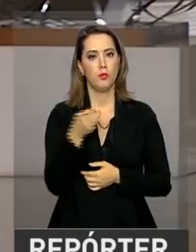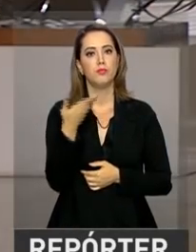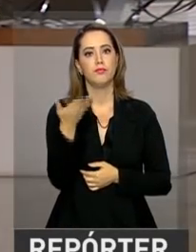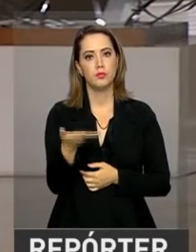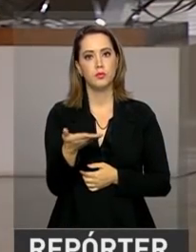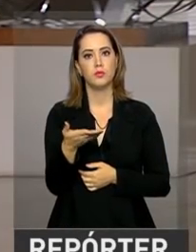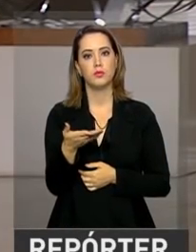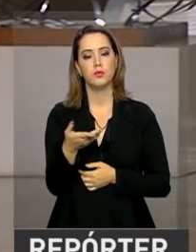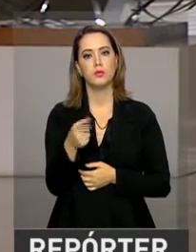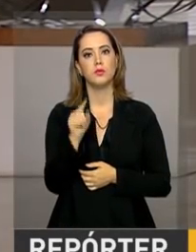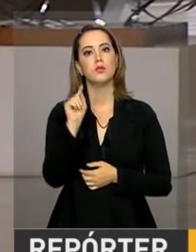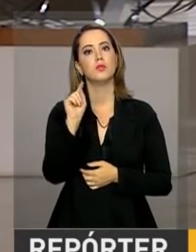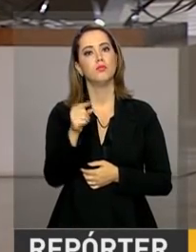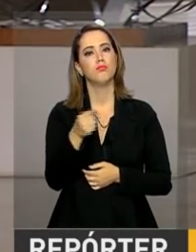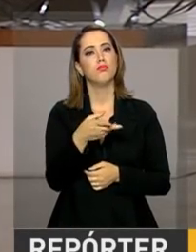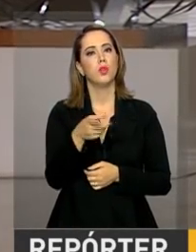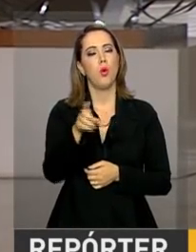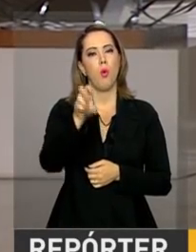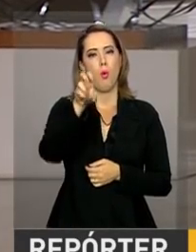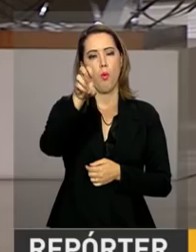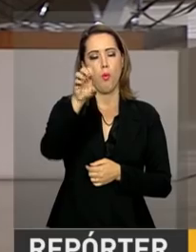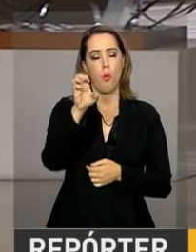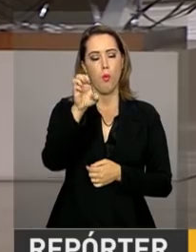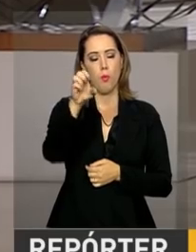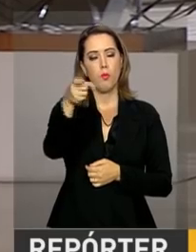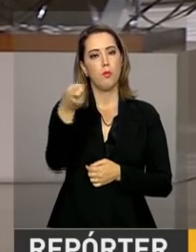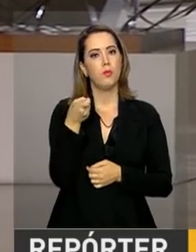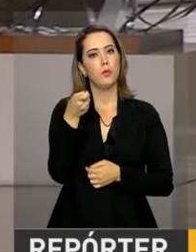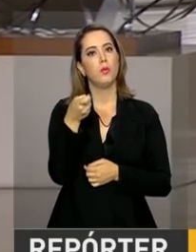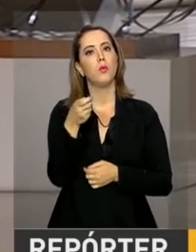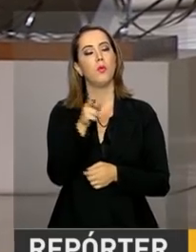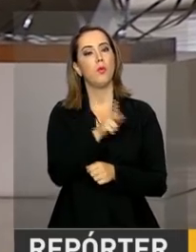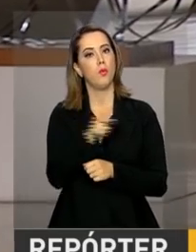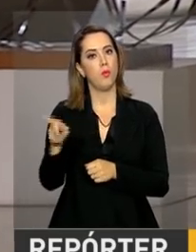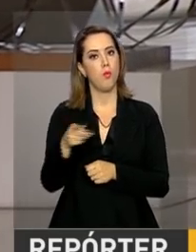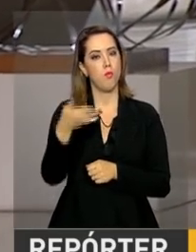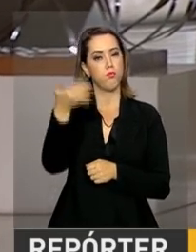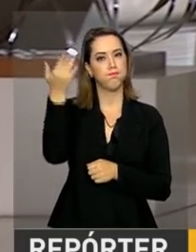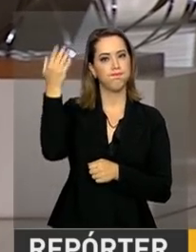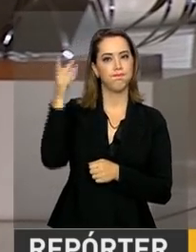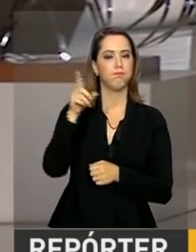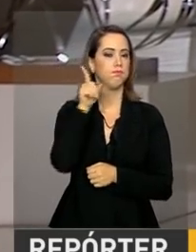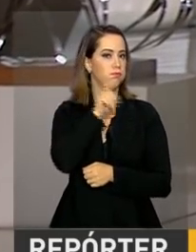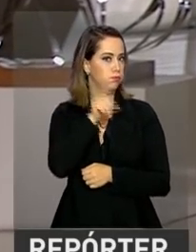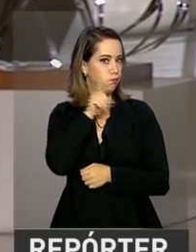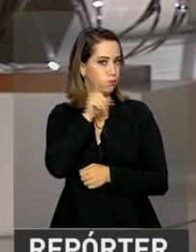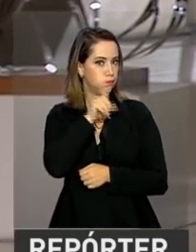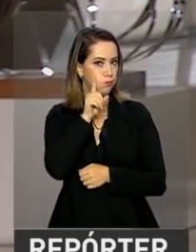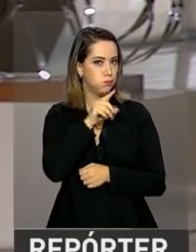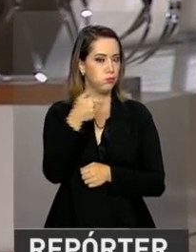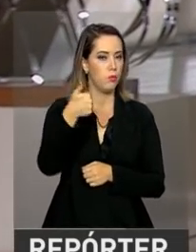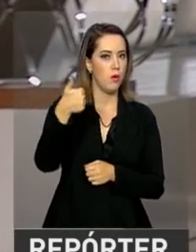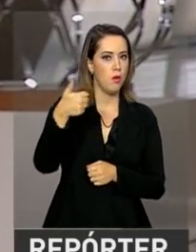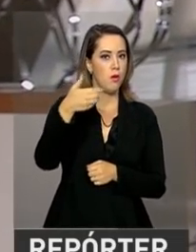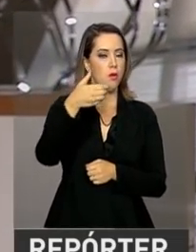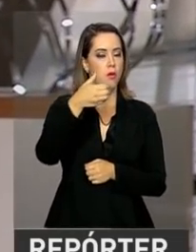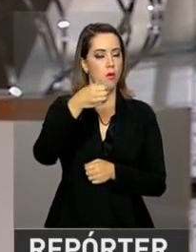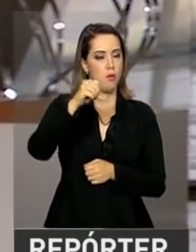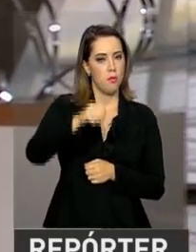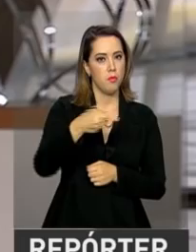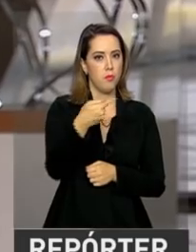Daniele. Bom, o seguinte. O ex-presidente americano Jimy Carter, que governou os Estados Unidos entre 1977